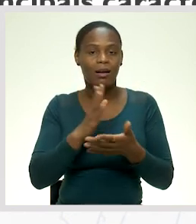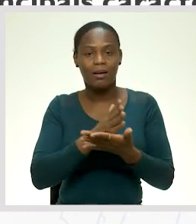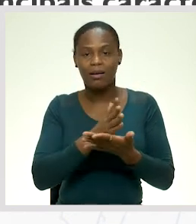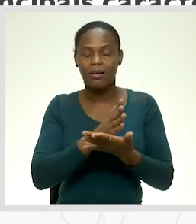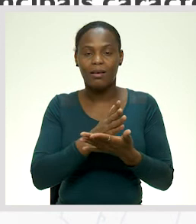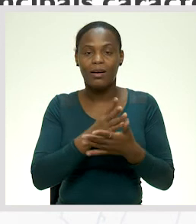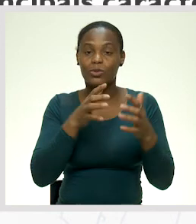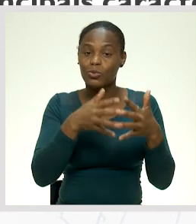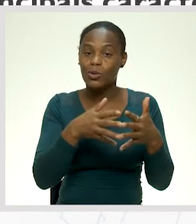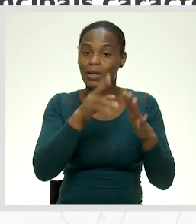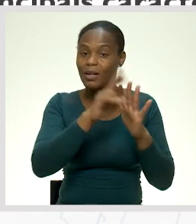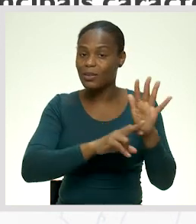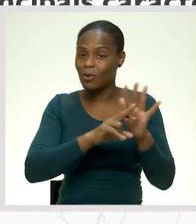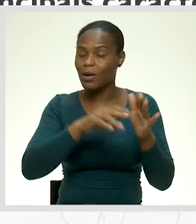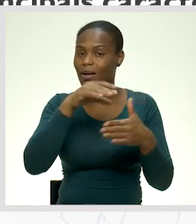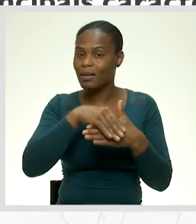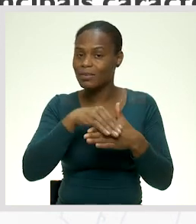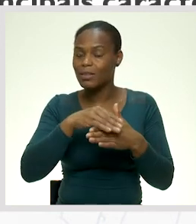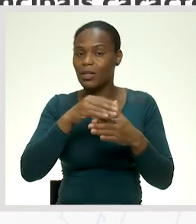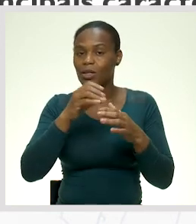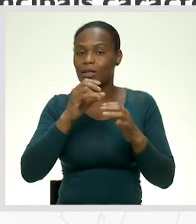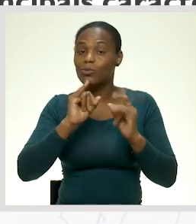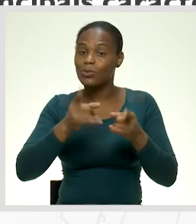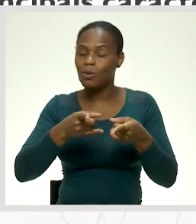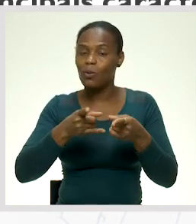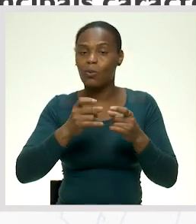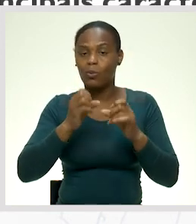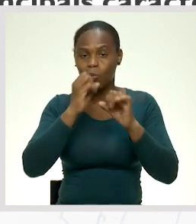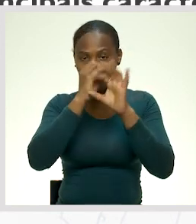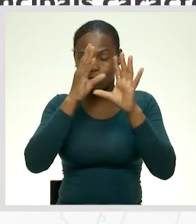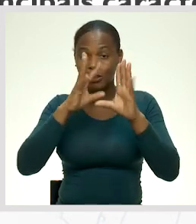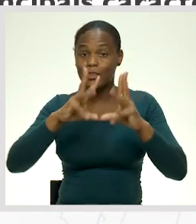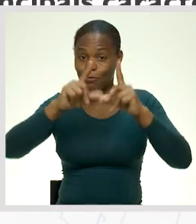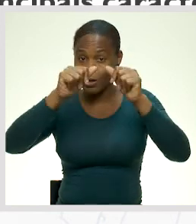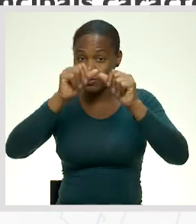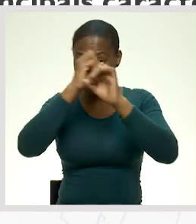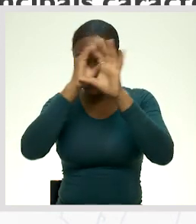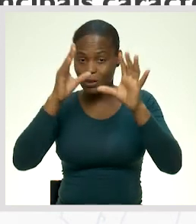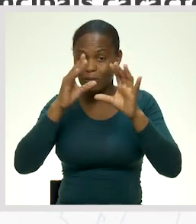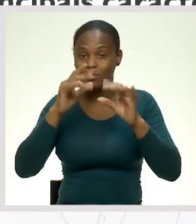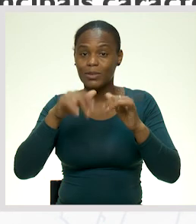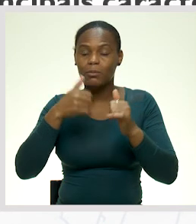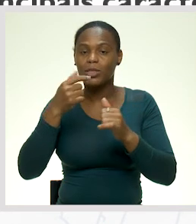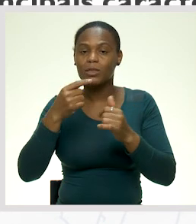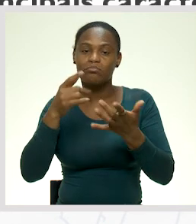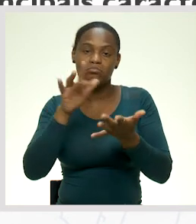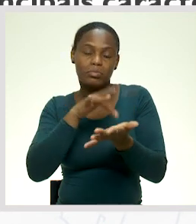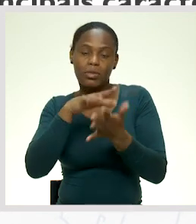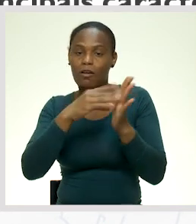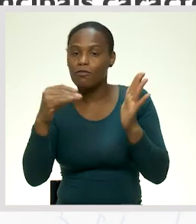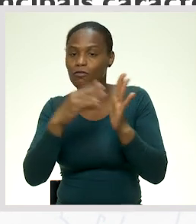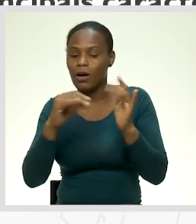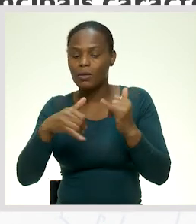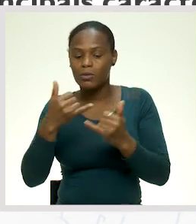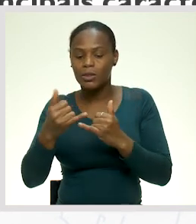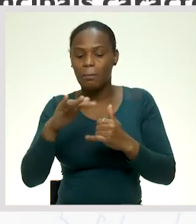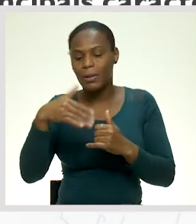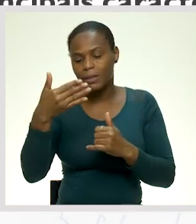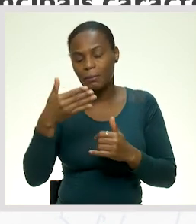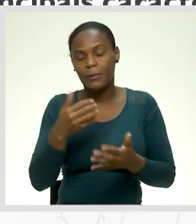a capa, introdução, desenvolvimento, conclusão e bibliografia, e ainda a declaração e as suas principais